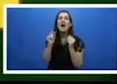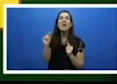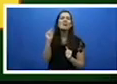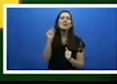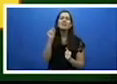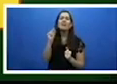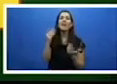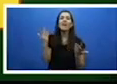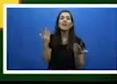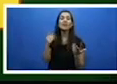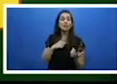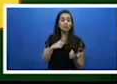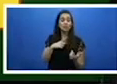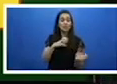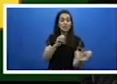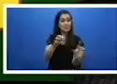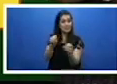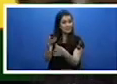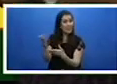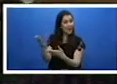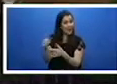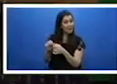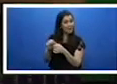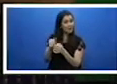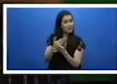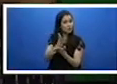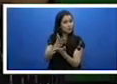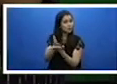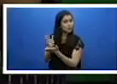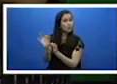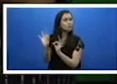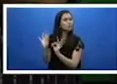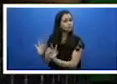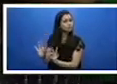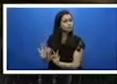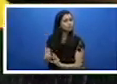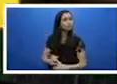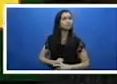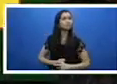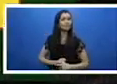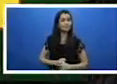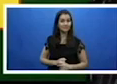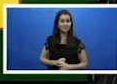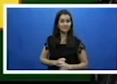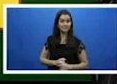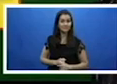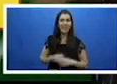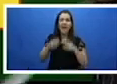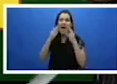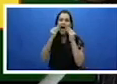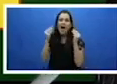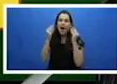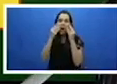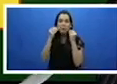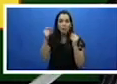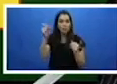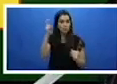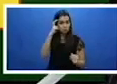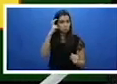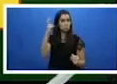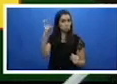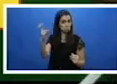quem havia lhe ensinado a dividir tão bem. A raposa esperta,